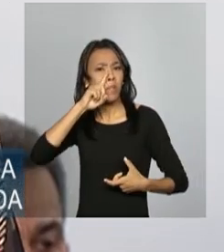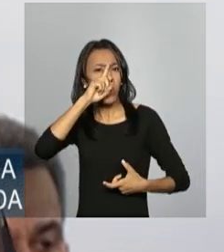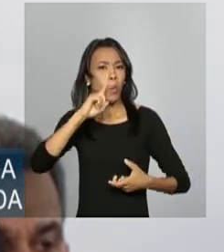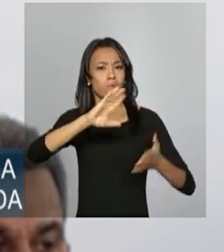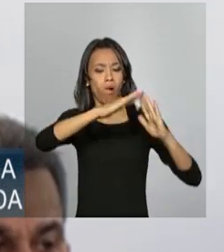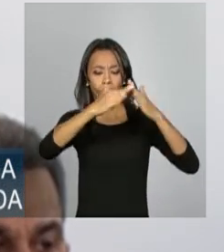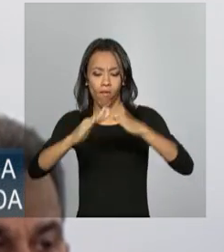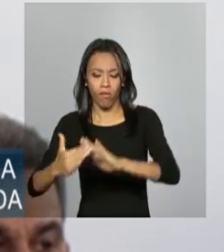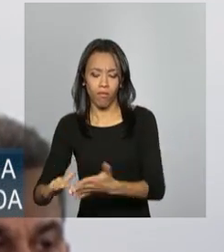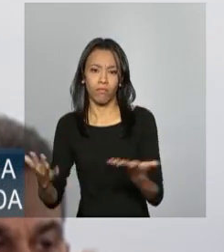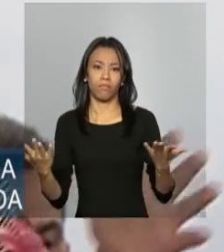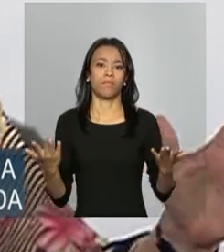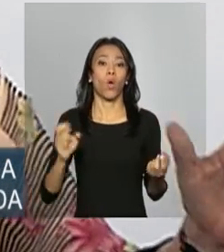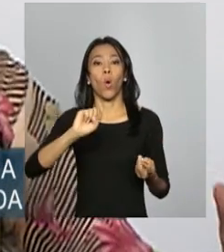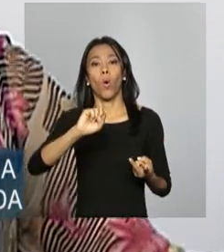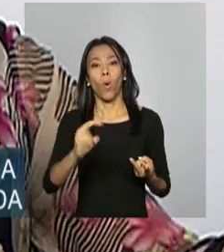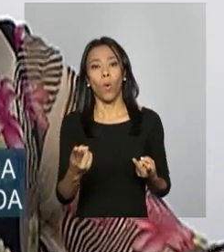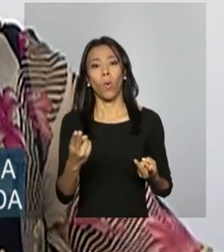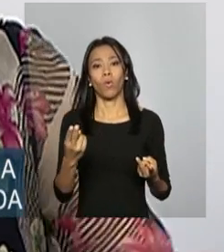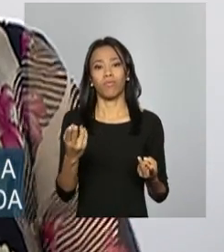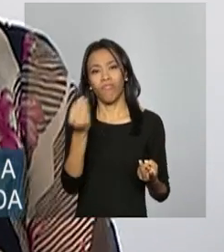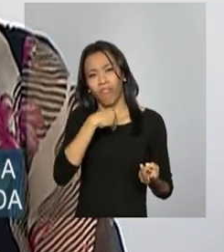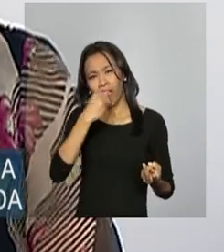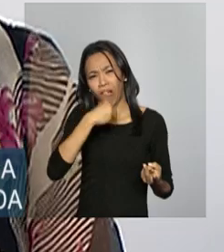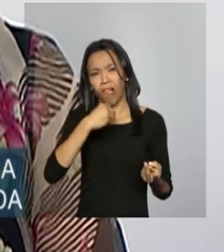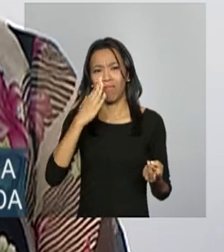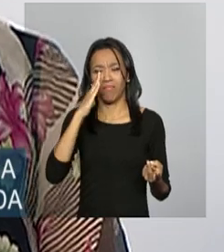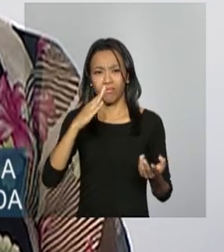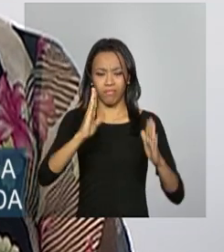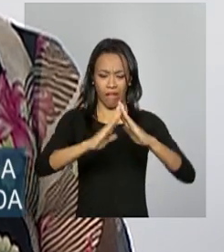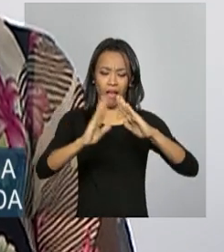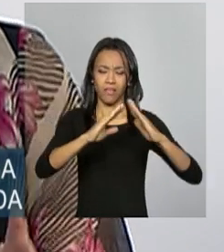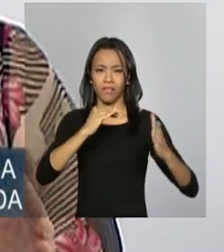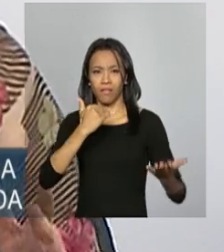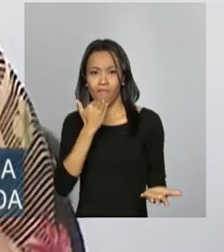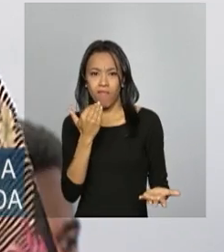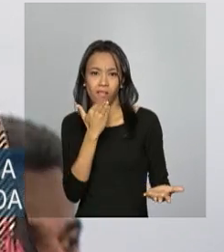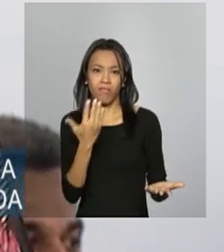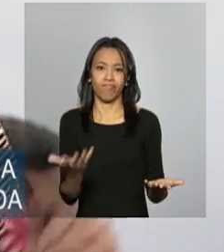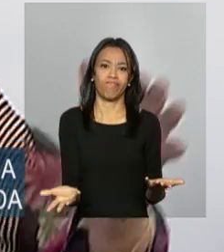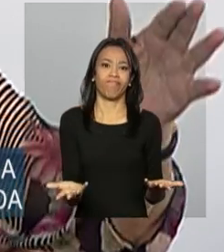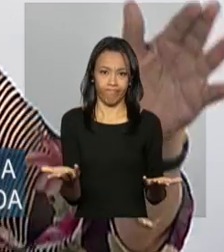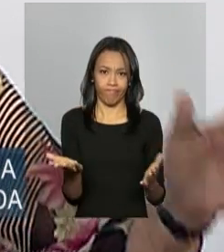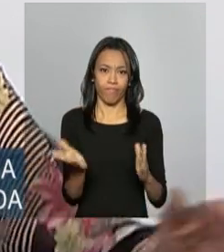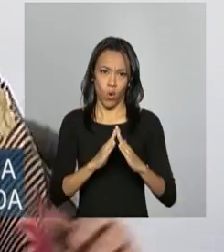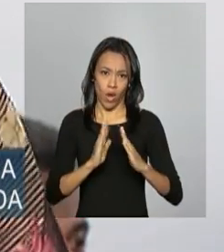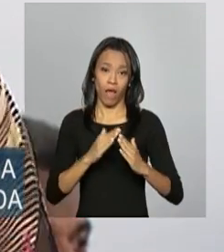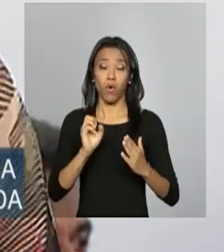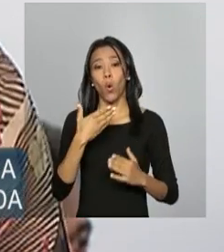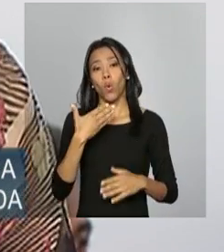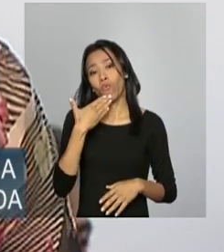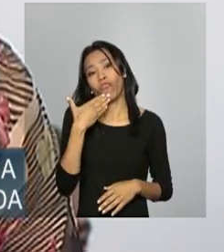viver em habitações muito precárias, ou então morar de